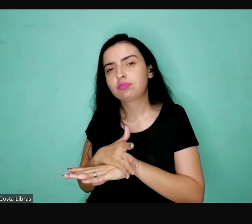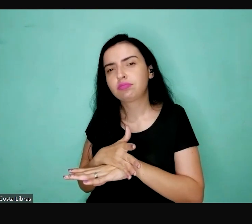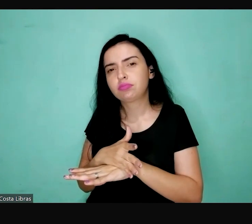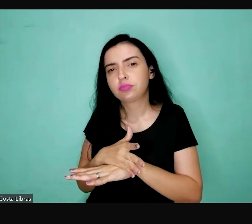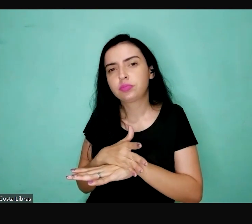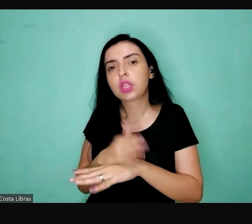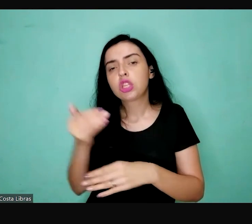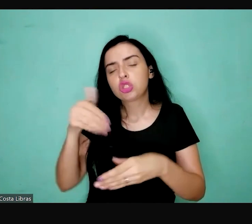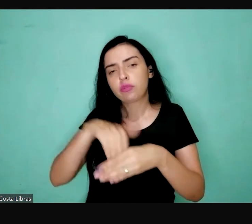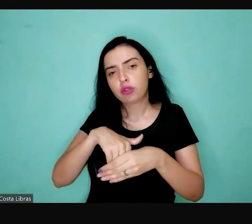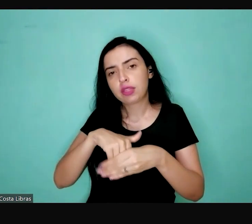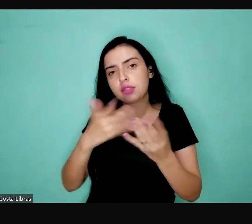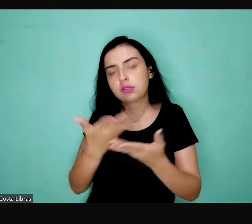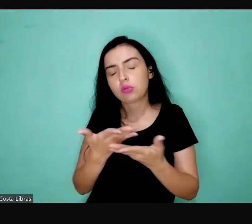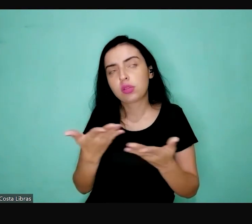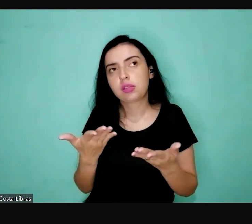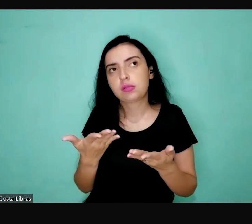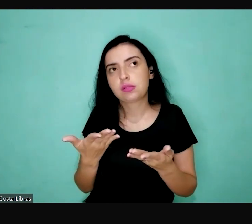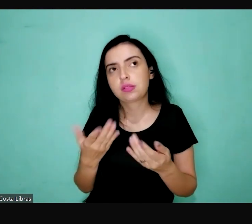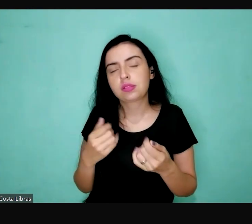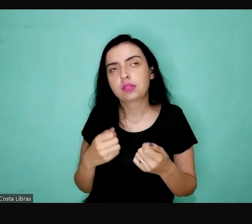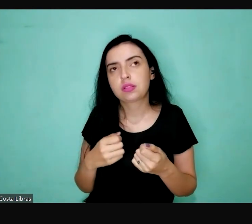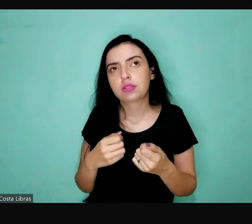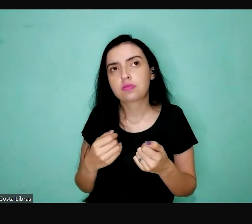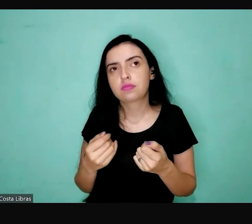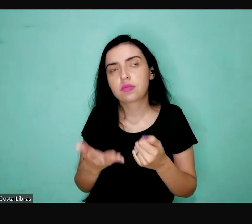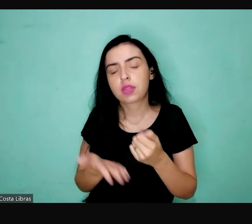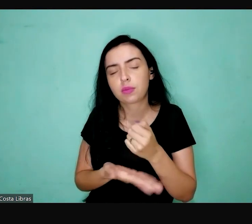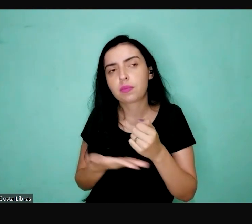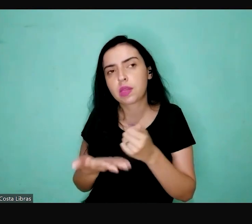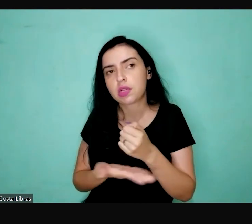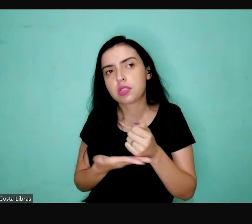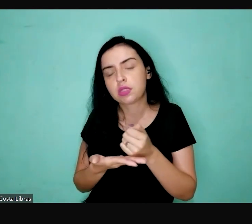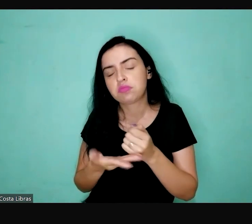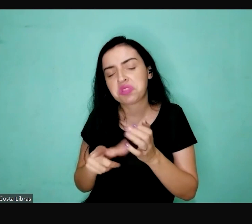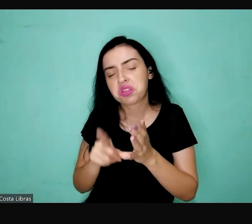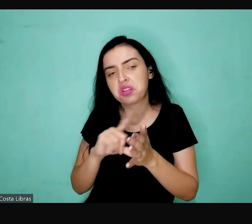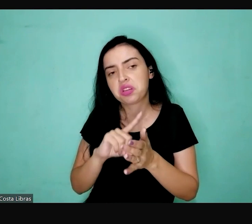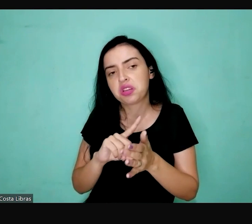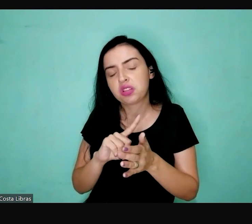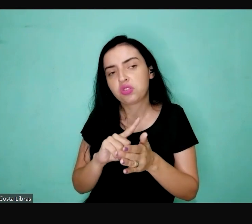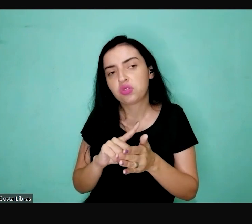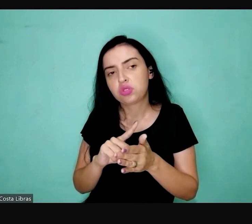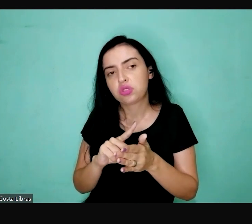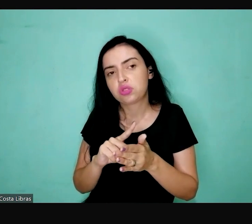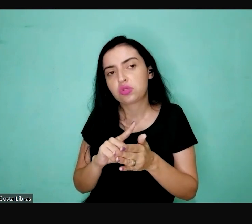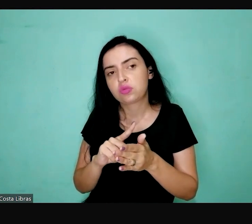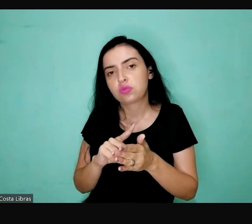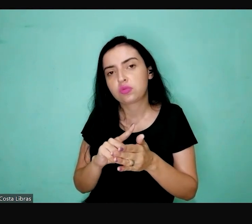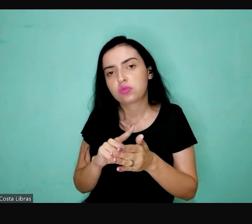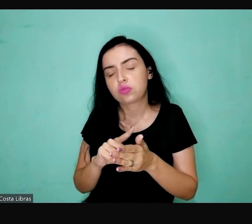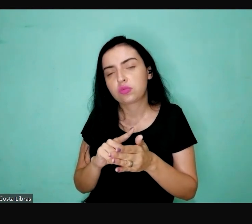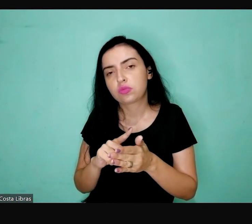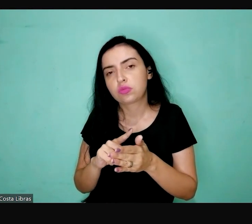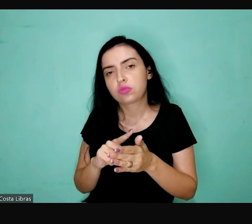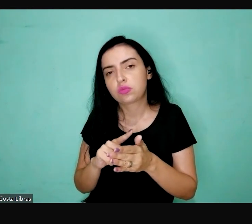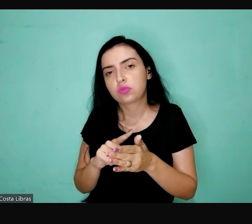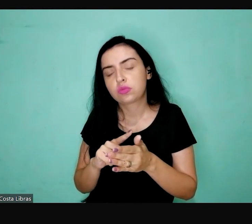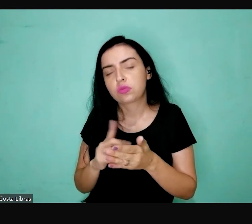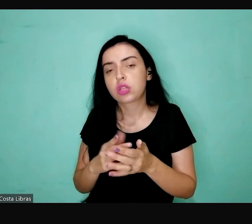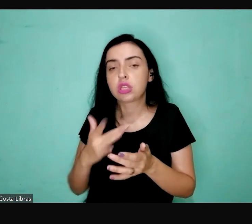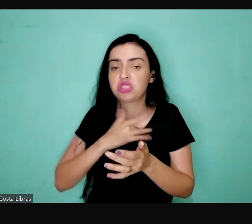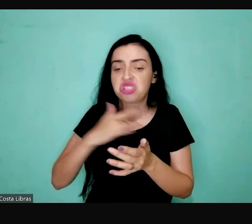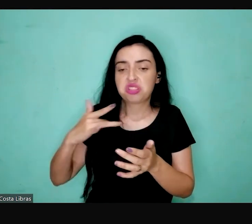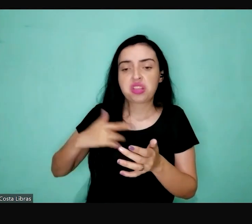decisões que em princípio seriam de medicamentos, de saúde,